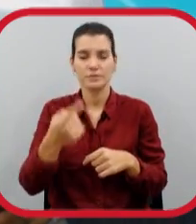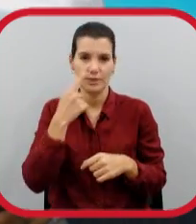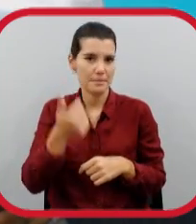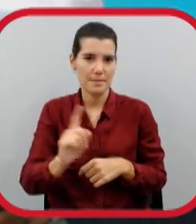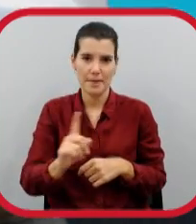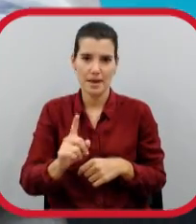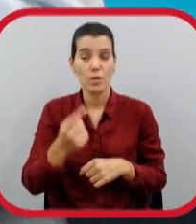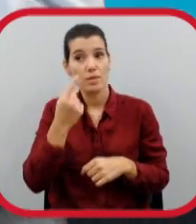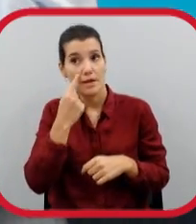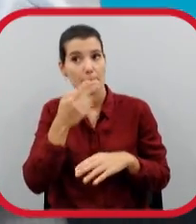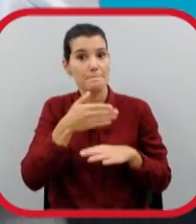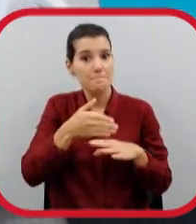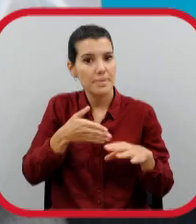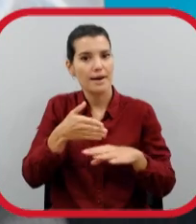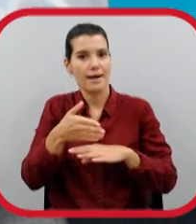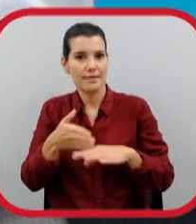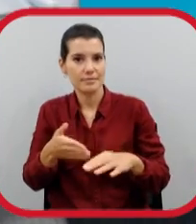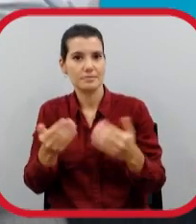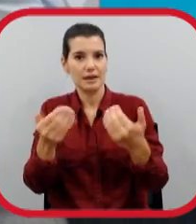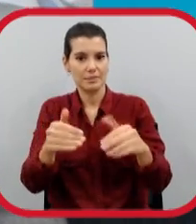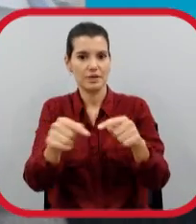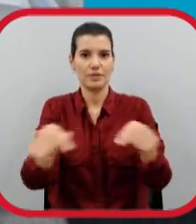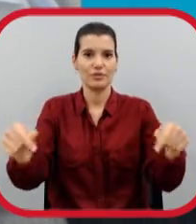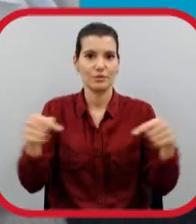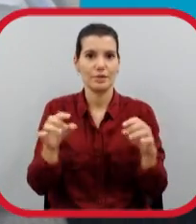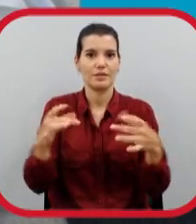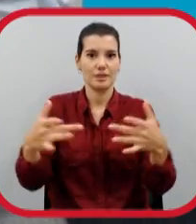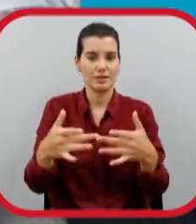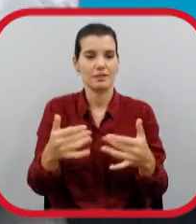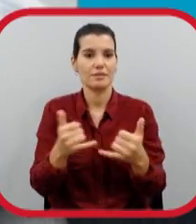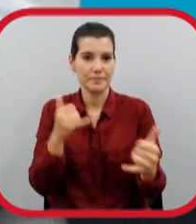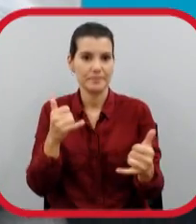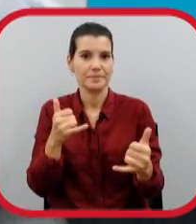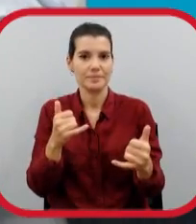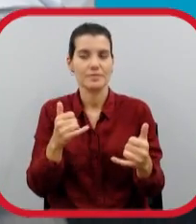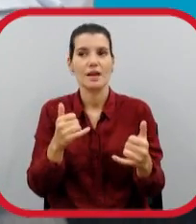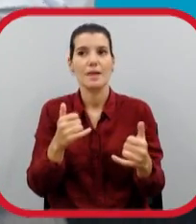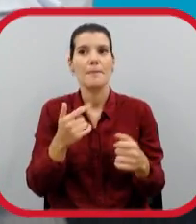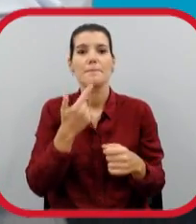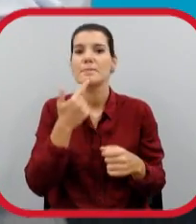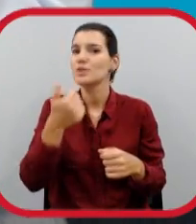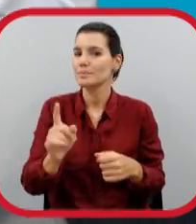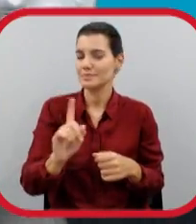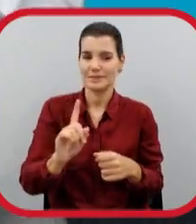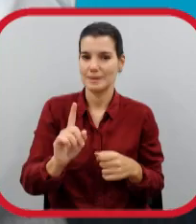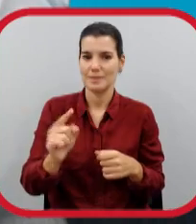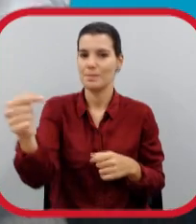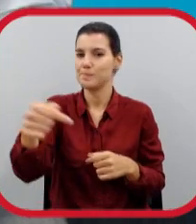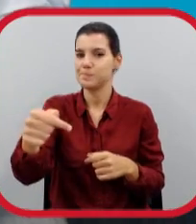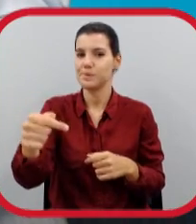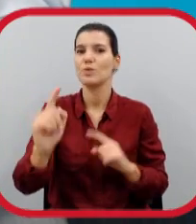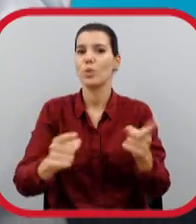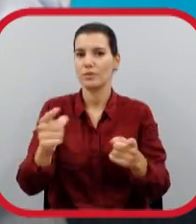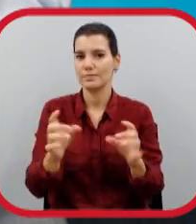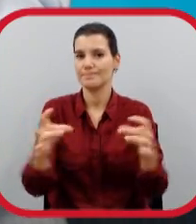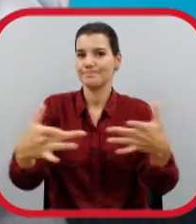Eles conhecem partes limitadas do espaço virtual onde têm grande deficiência, mas não compreendem o espaço virtual e o